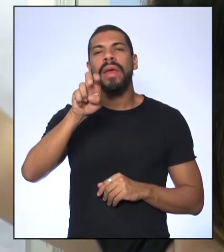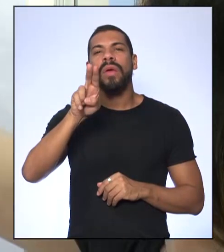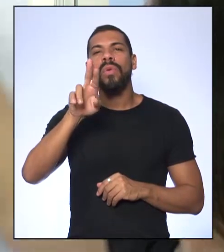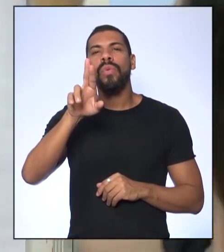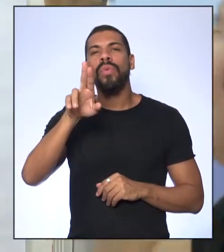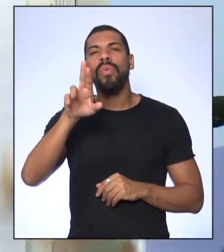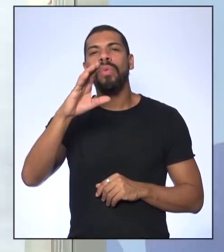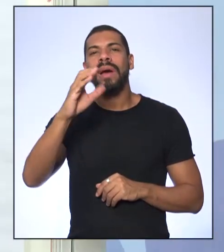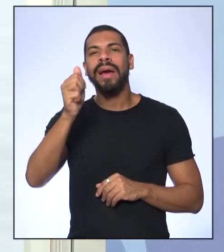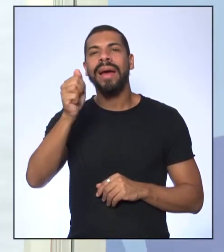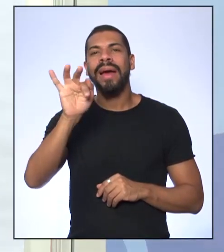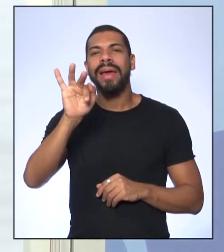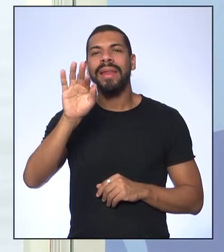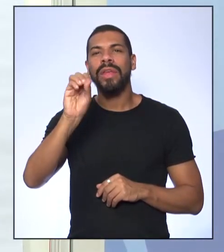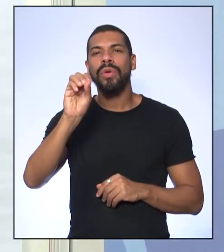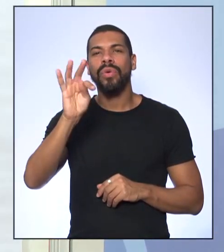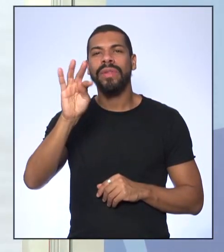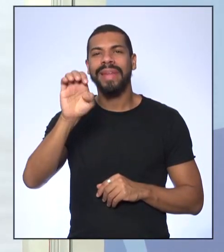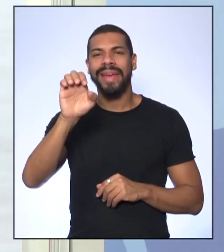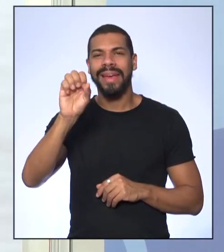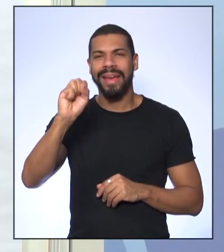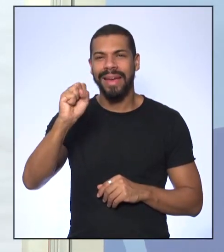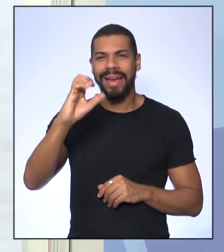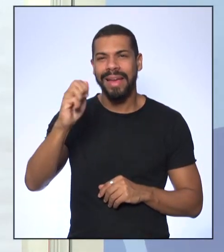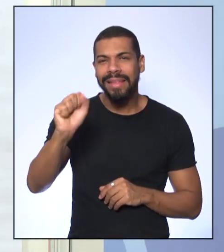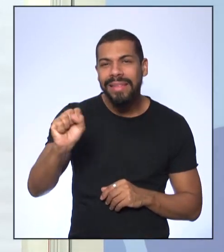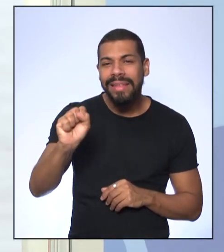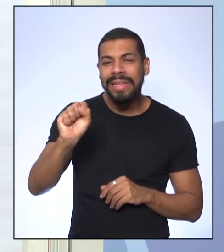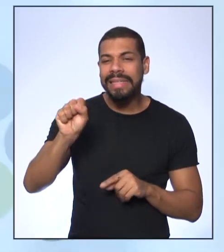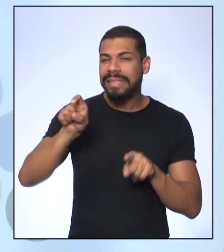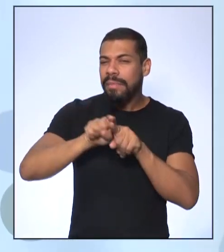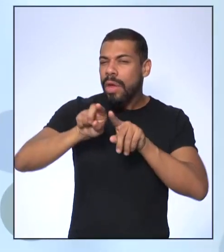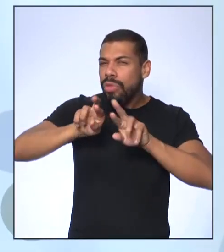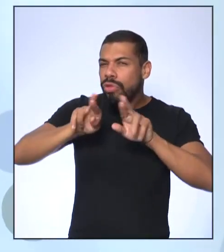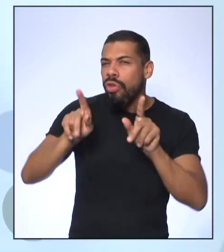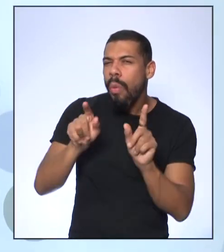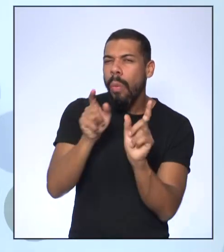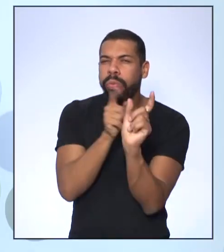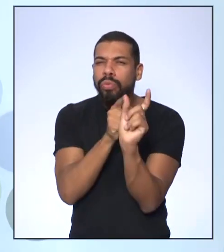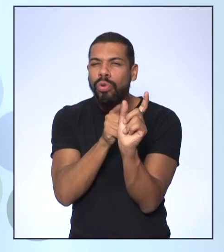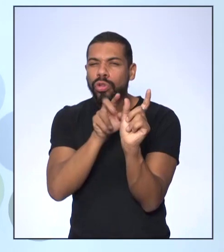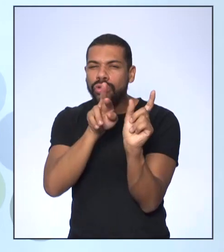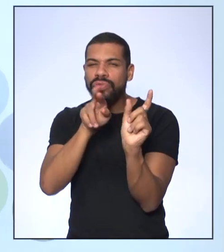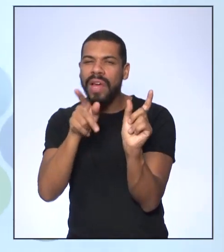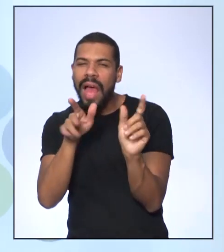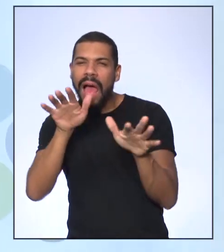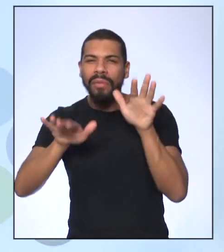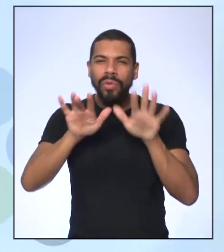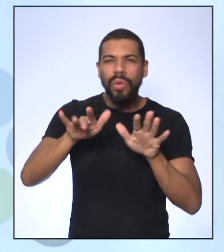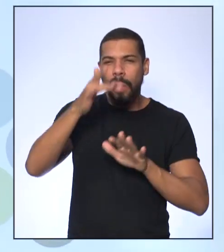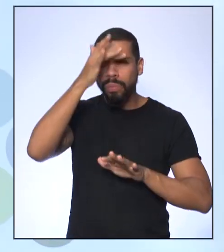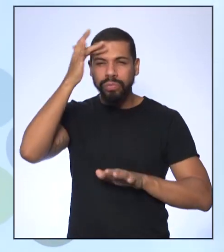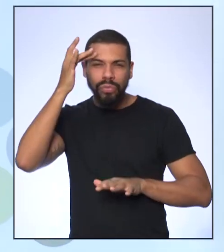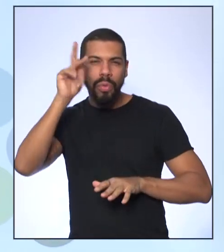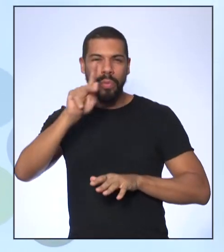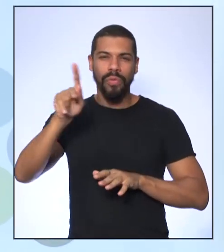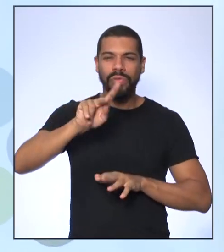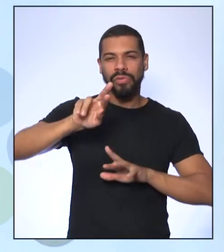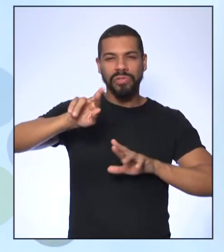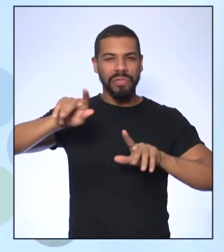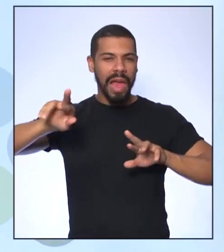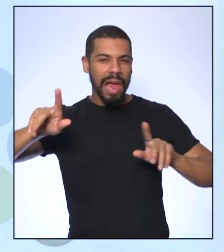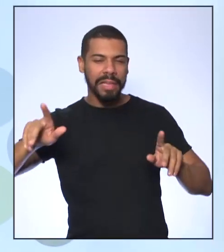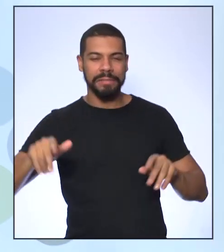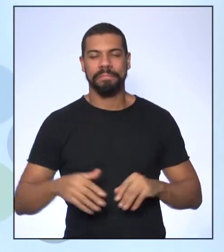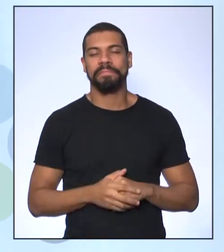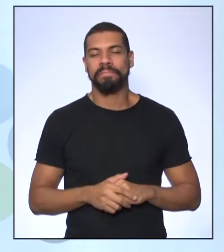Núcleo. Tanto faz, o mesmo nome, né? Tá com um nominho aí diferente, às vezes o professor fala de uma forma, outro professor fala de outra, às vezes no livro também